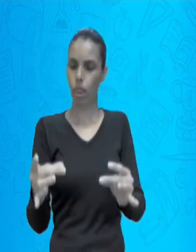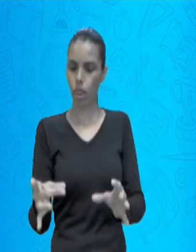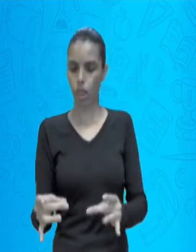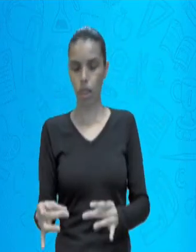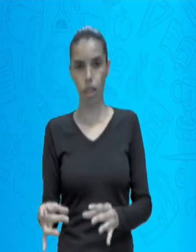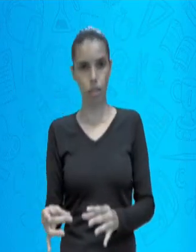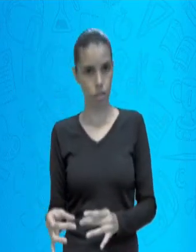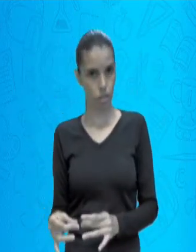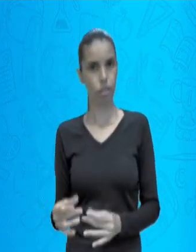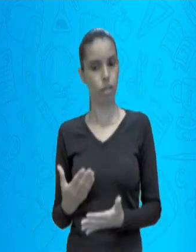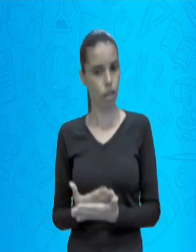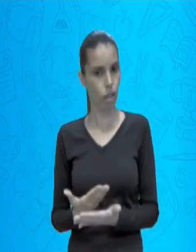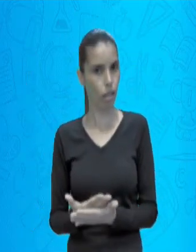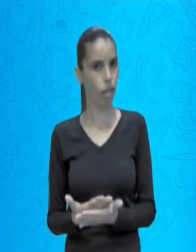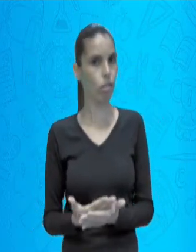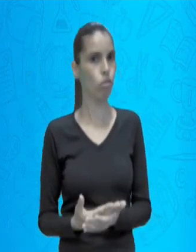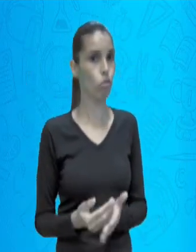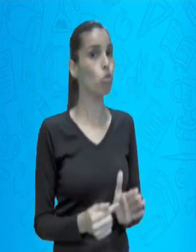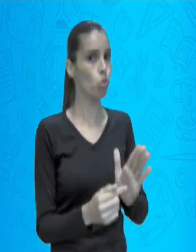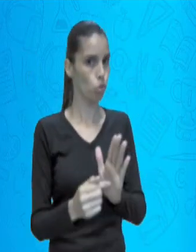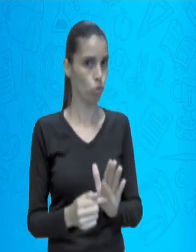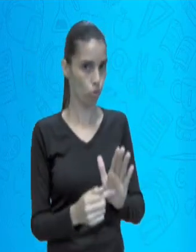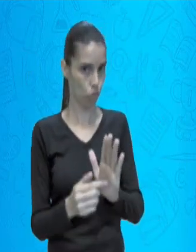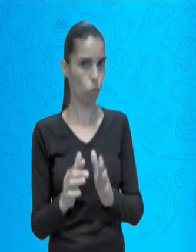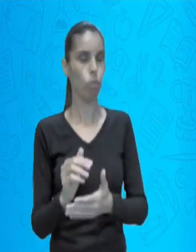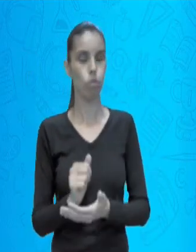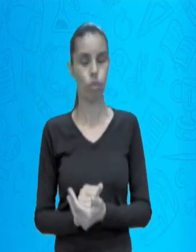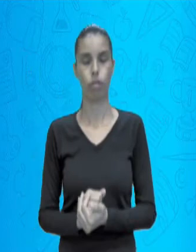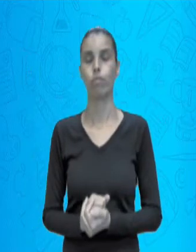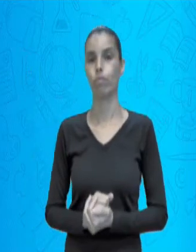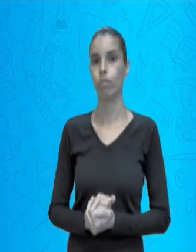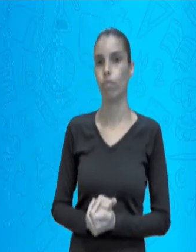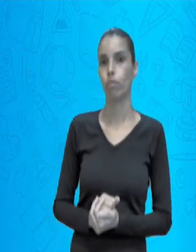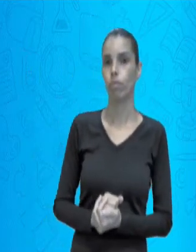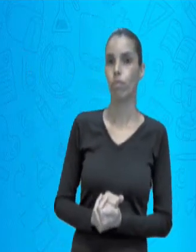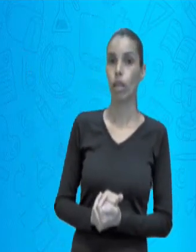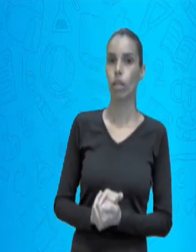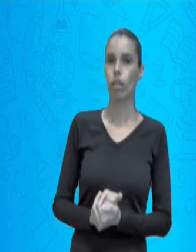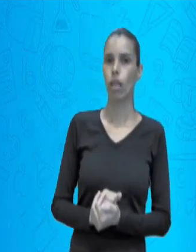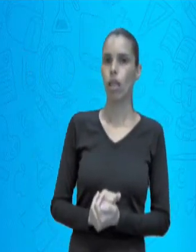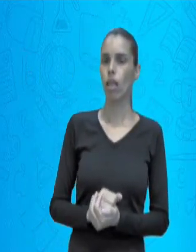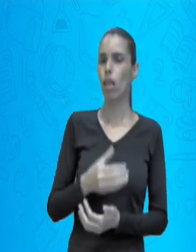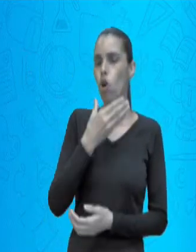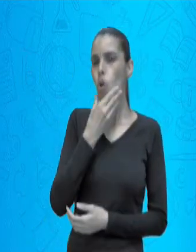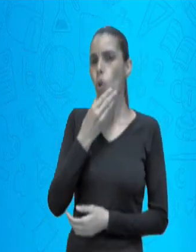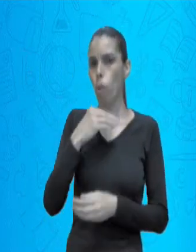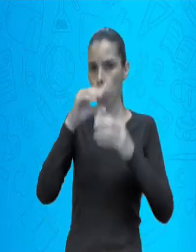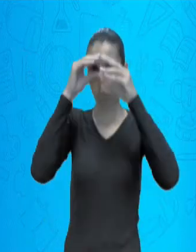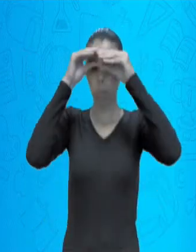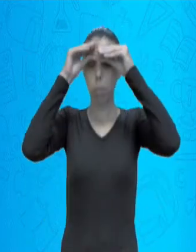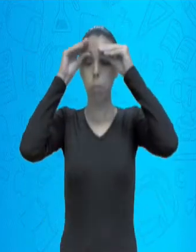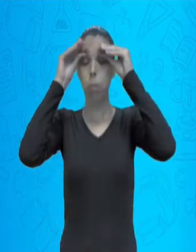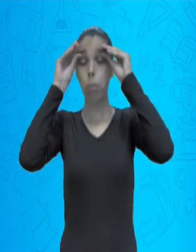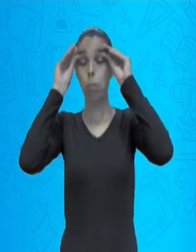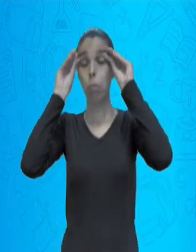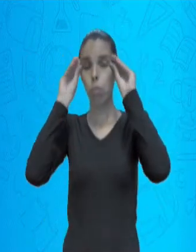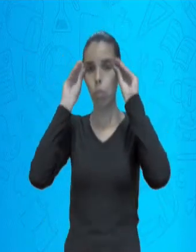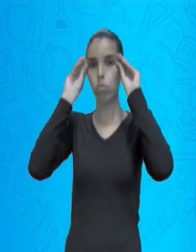hoje. O Ziraldo, ele é muito conhecido como Ziraldo, mas o nome dele completo